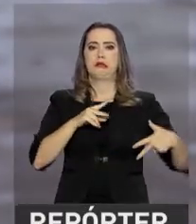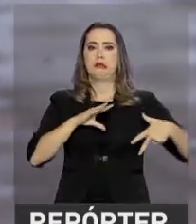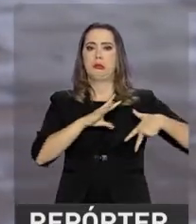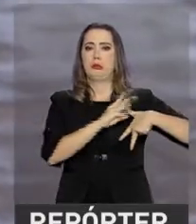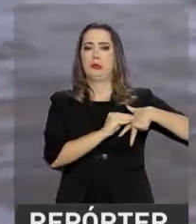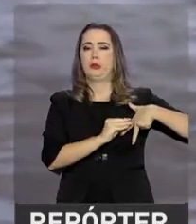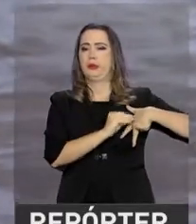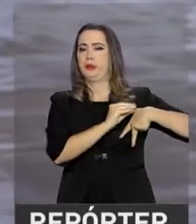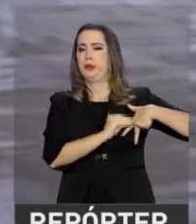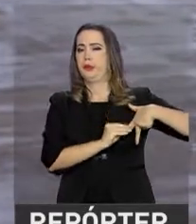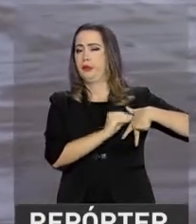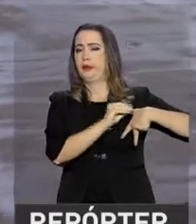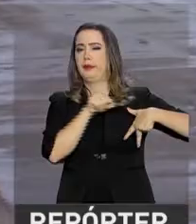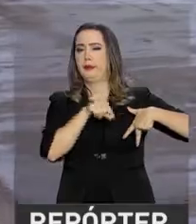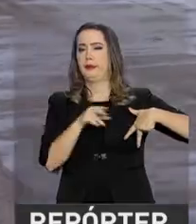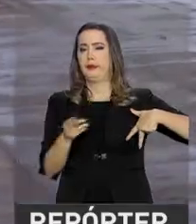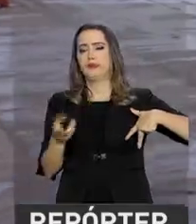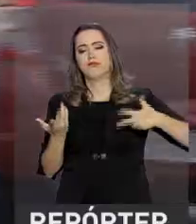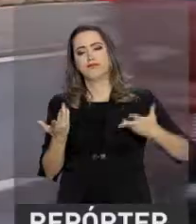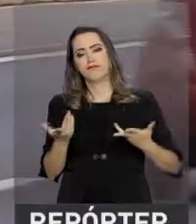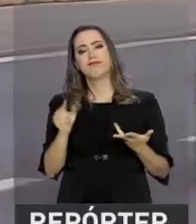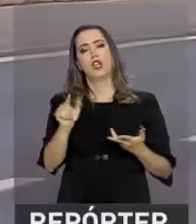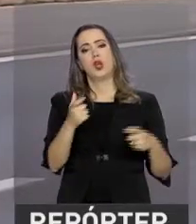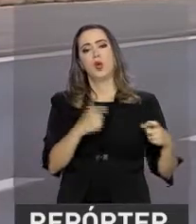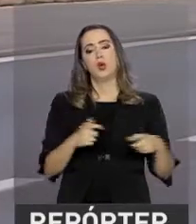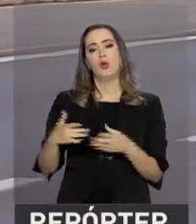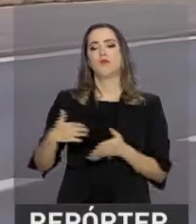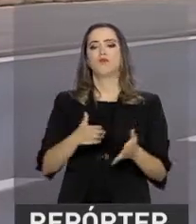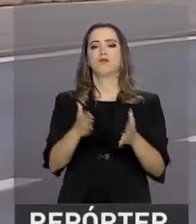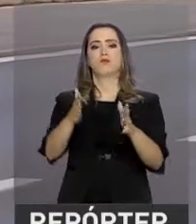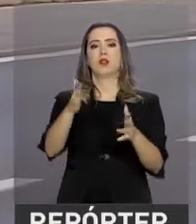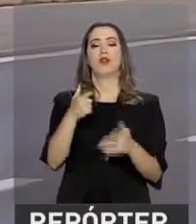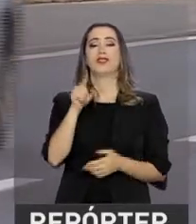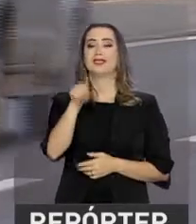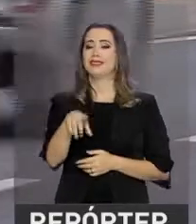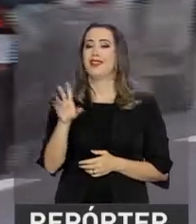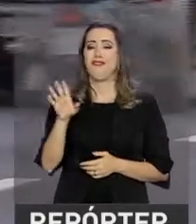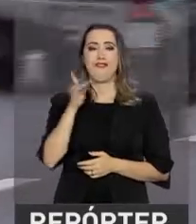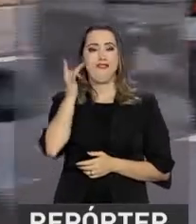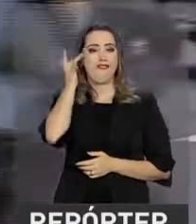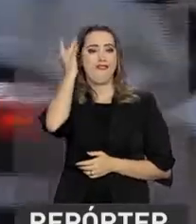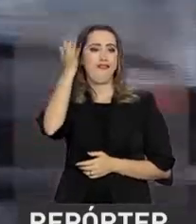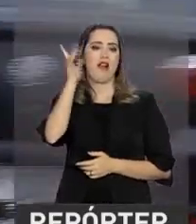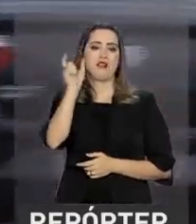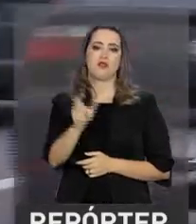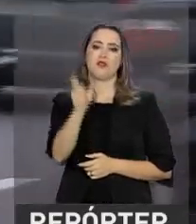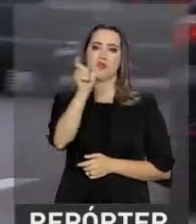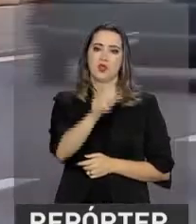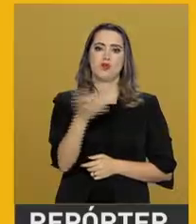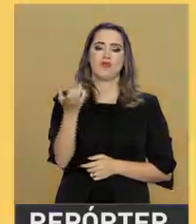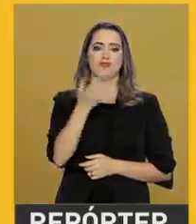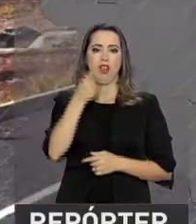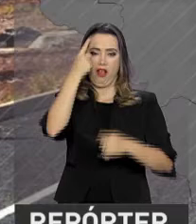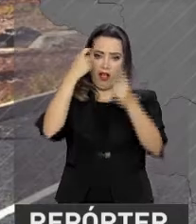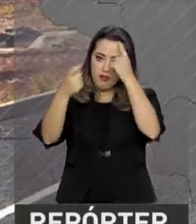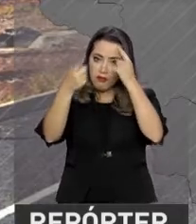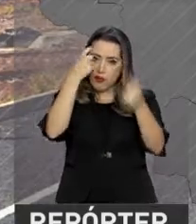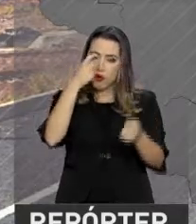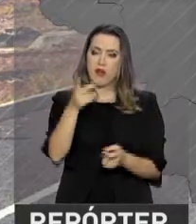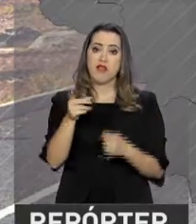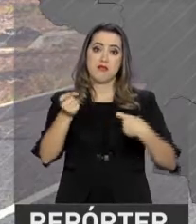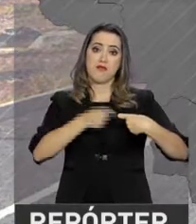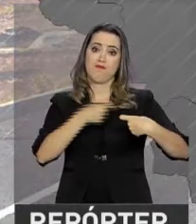exploração sexual. E é nas rodovias que esses jovens viram presas fáceis de exploradores sexuais. De acordo